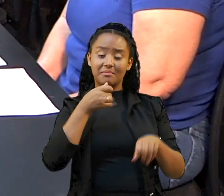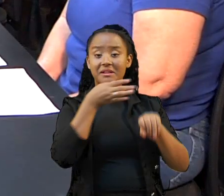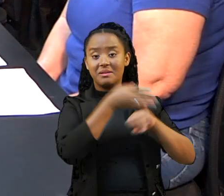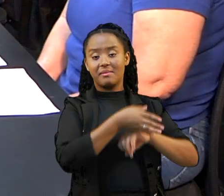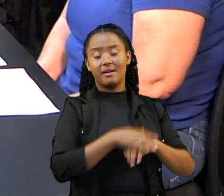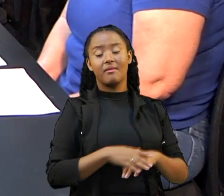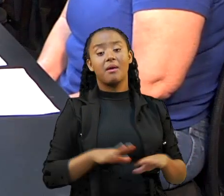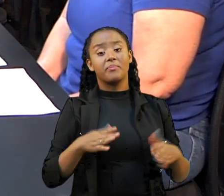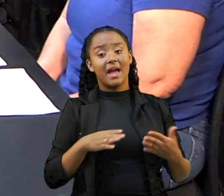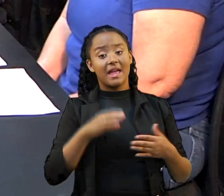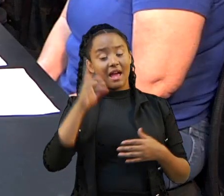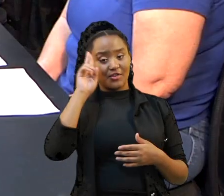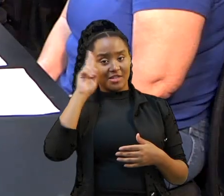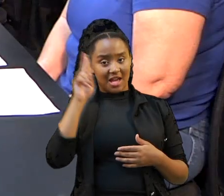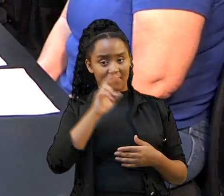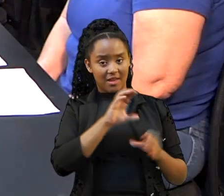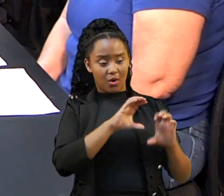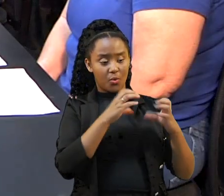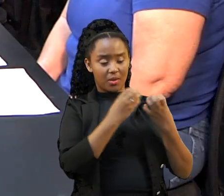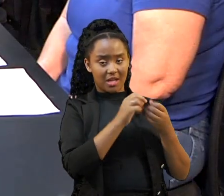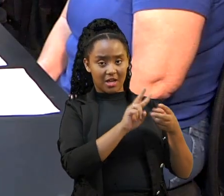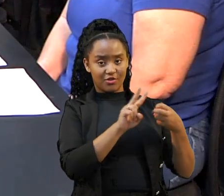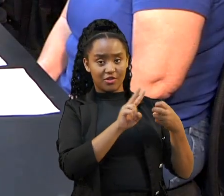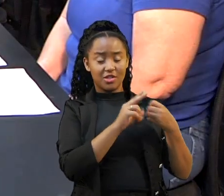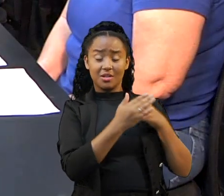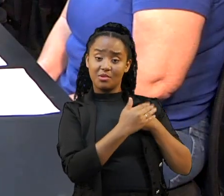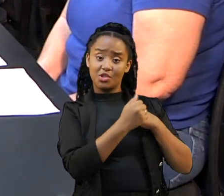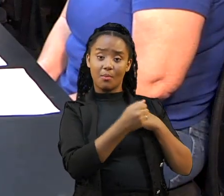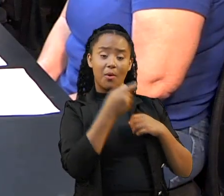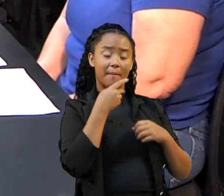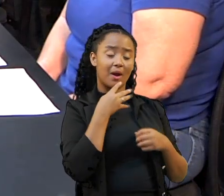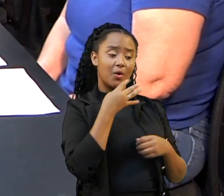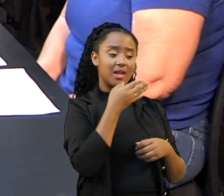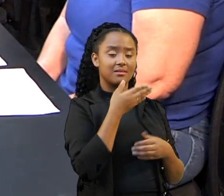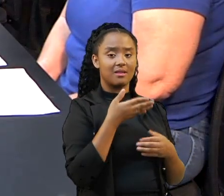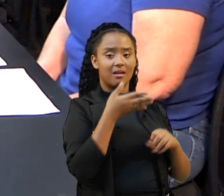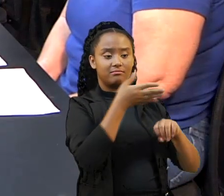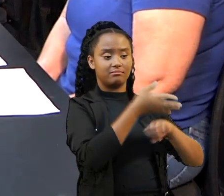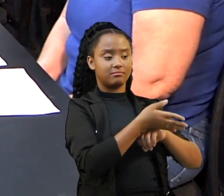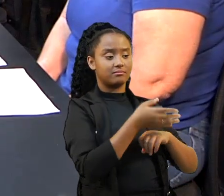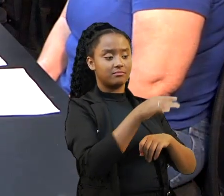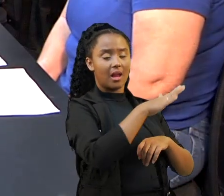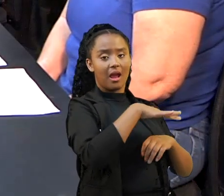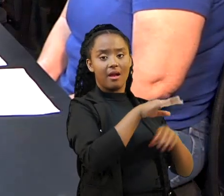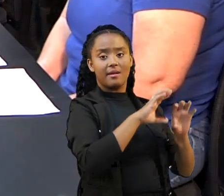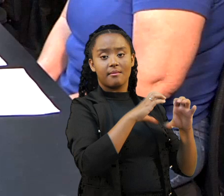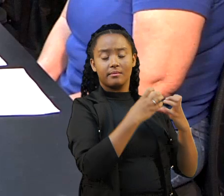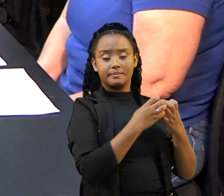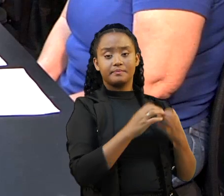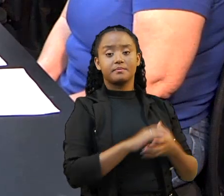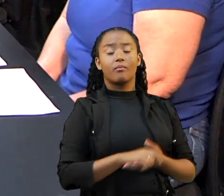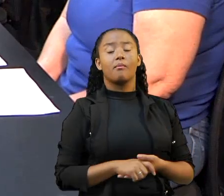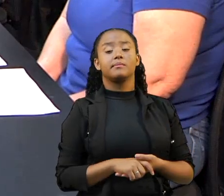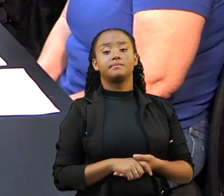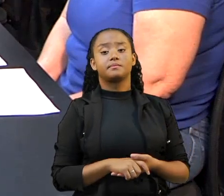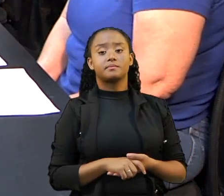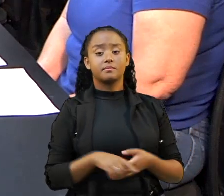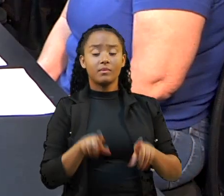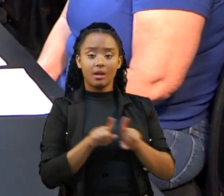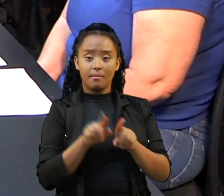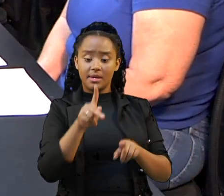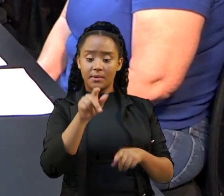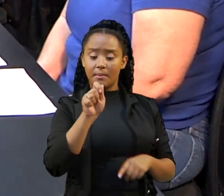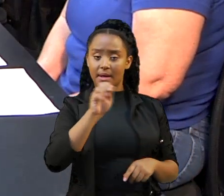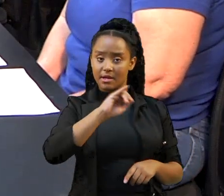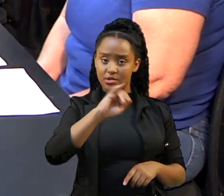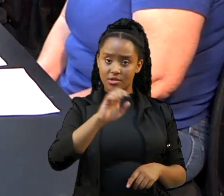na comunidade. O Caluanã, que antes ele não era pajé, agora ele é pajé da aldeia, ele me chamava